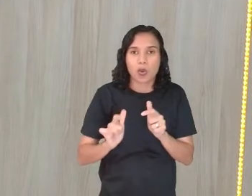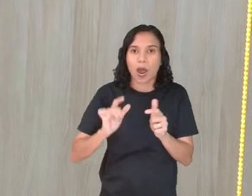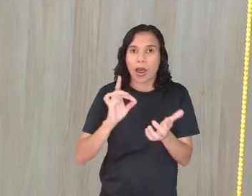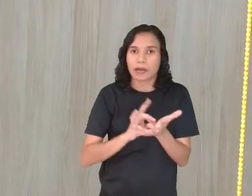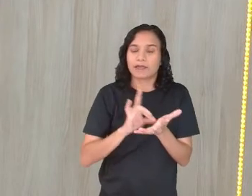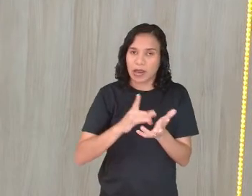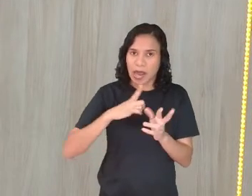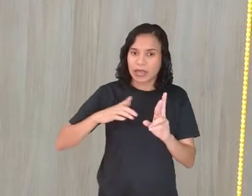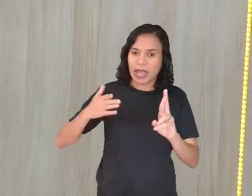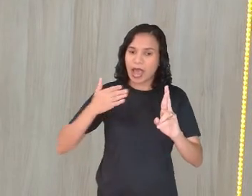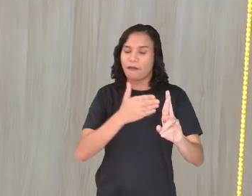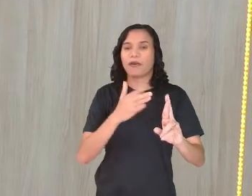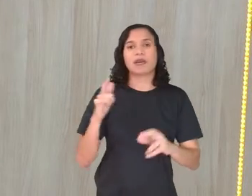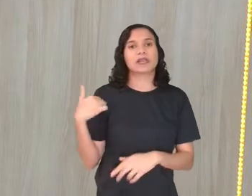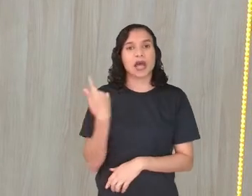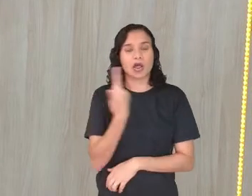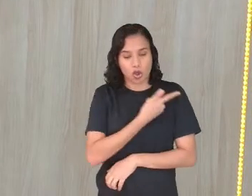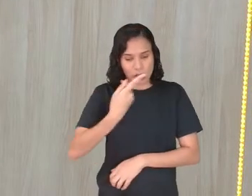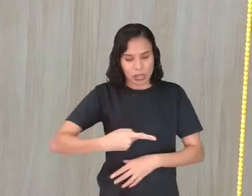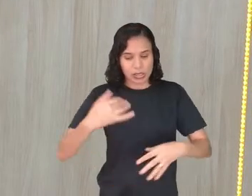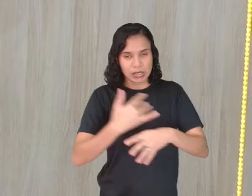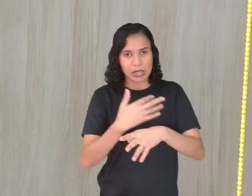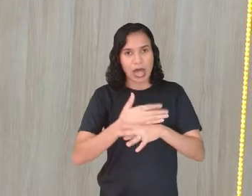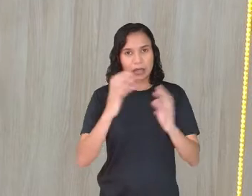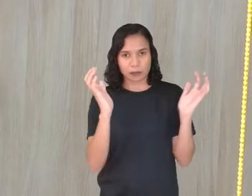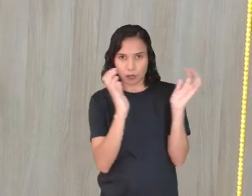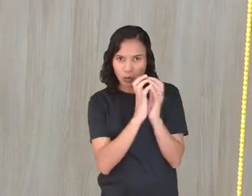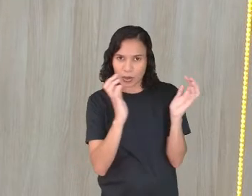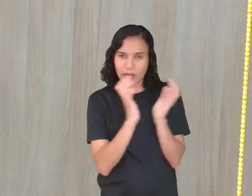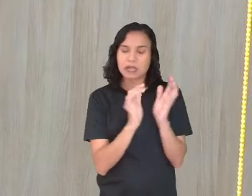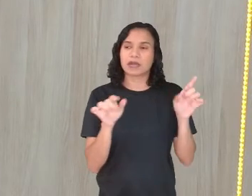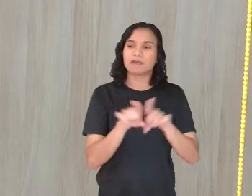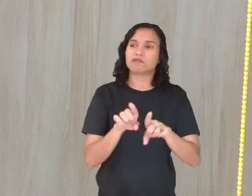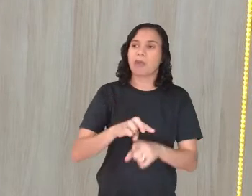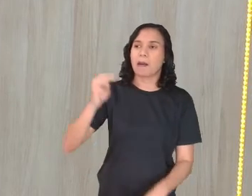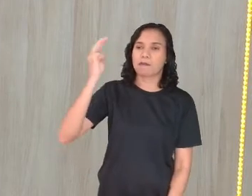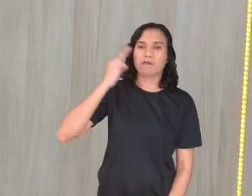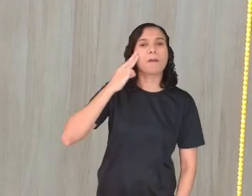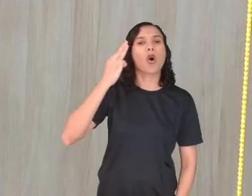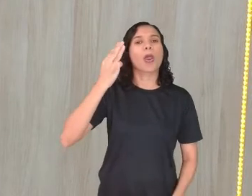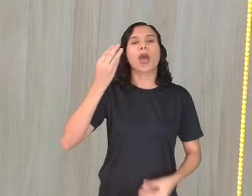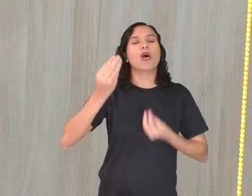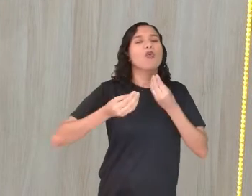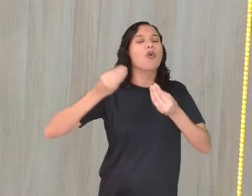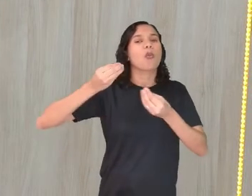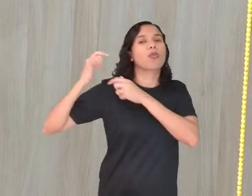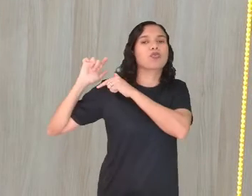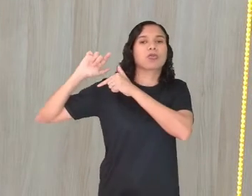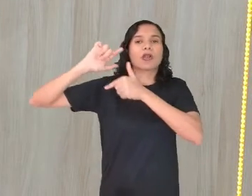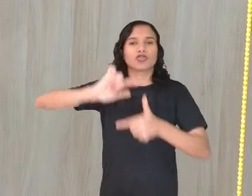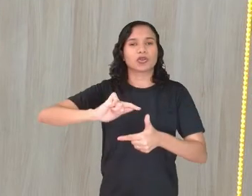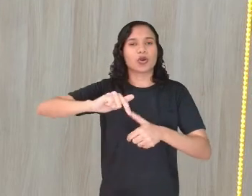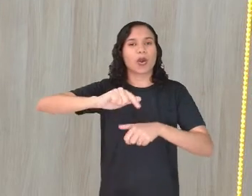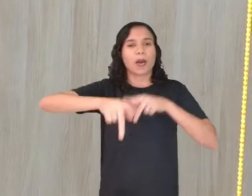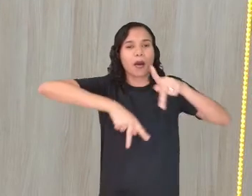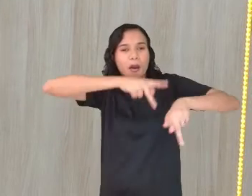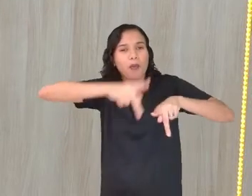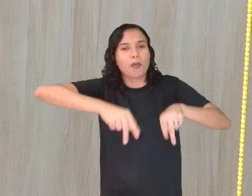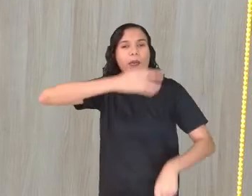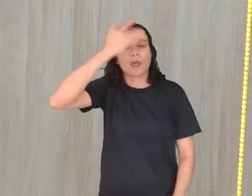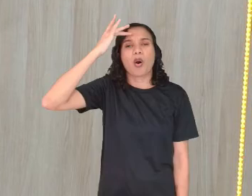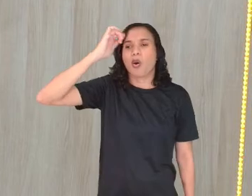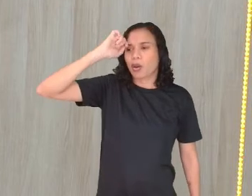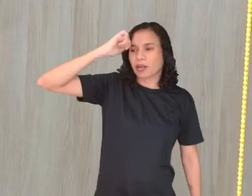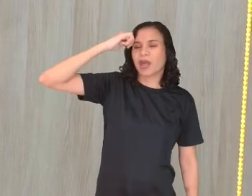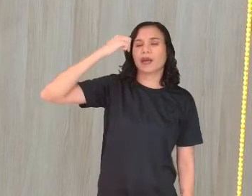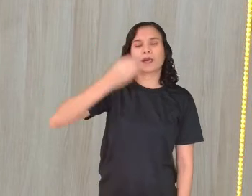essa referência aqui da nossa cidade do Recife, da memória desses povos, né, negros e negras que